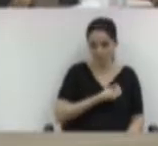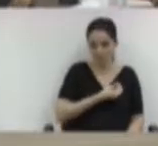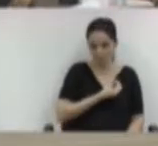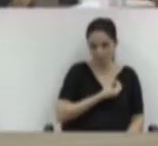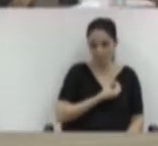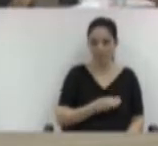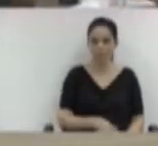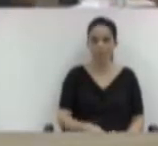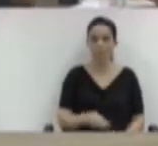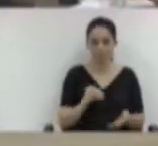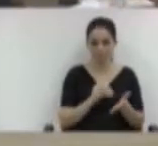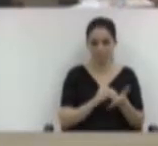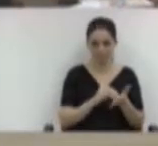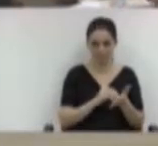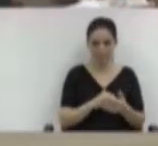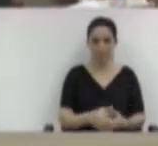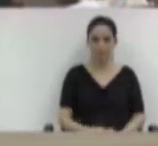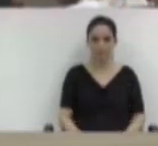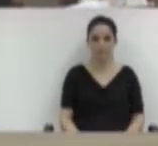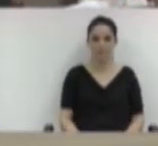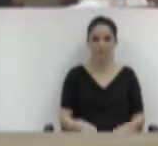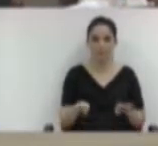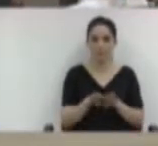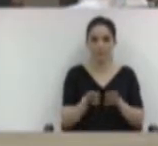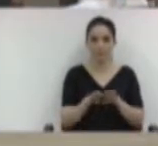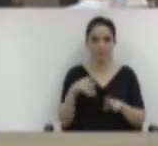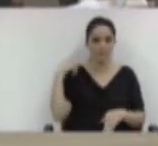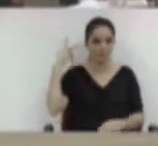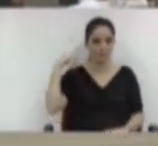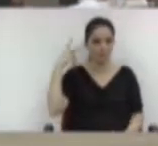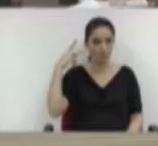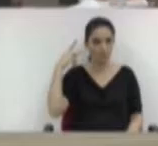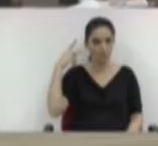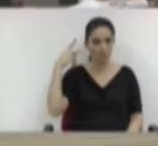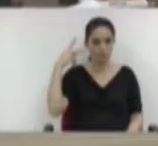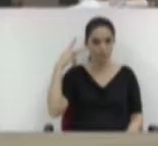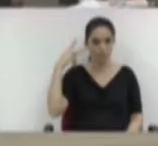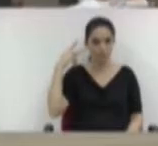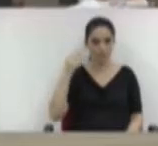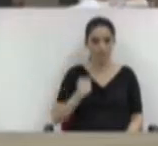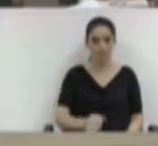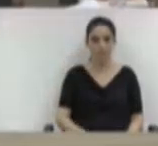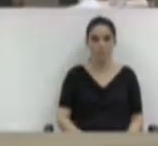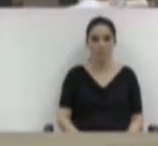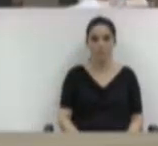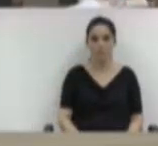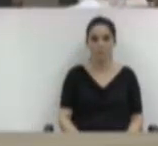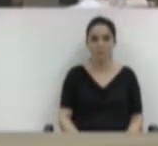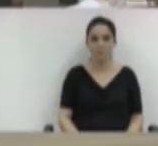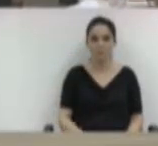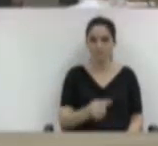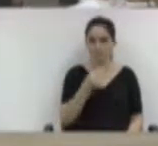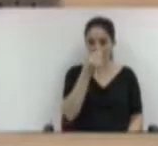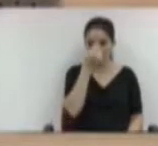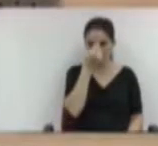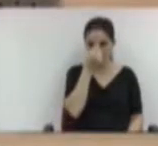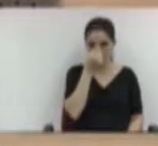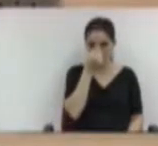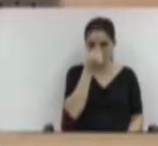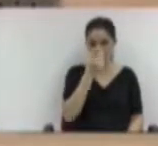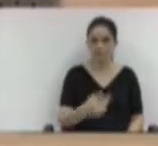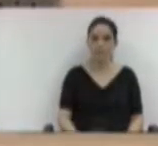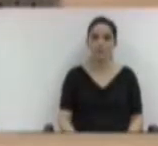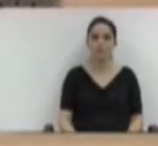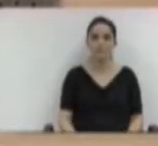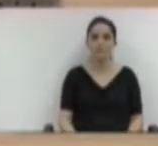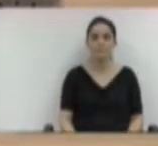a presença da vereadora doutora Mayra e também do vereador Jorge de Freitas. A segunda secretária para proceder